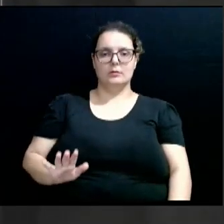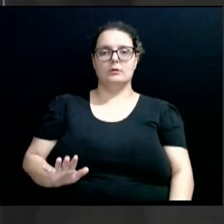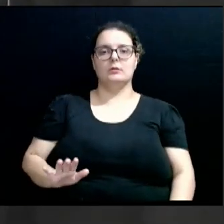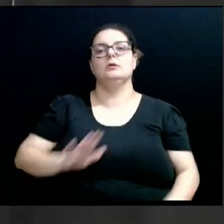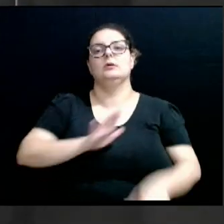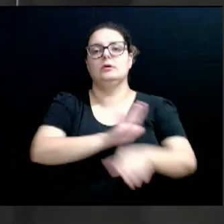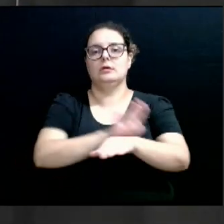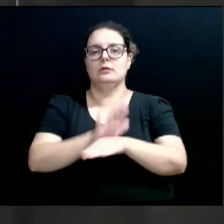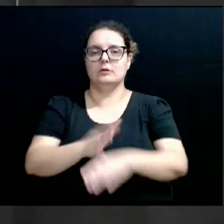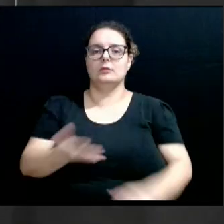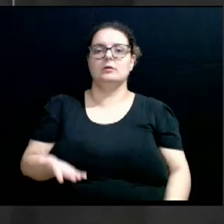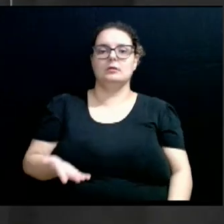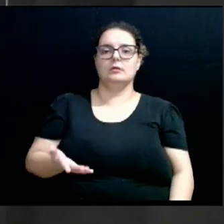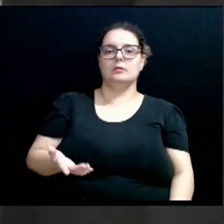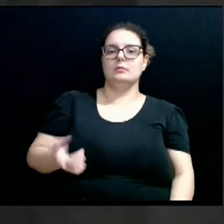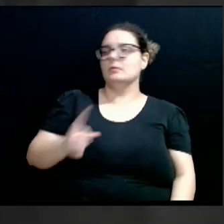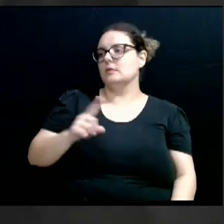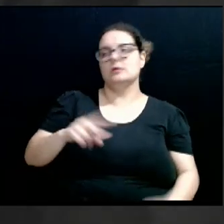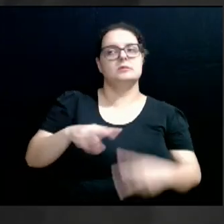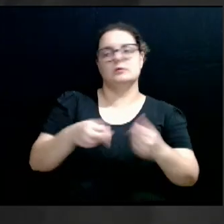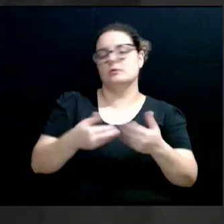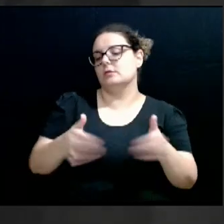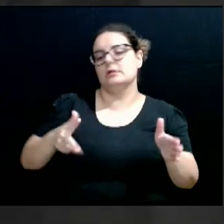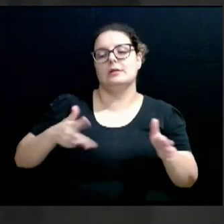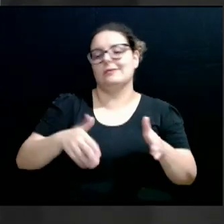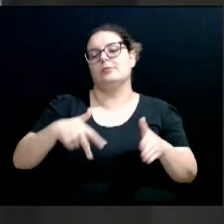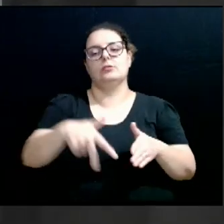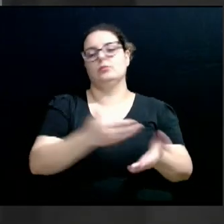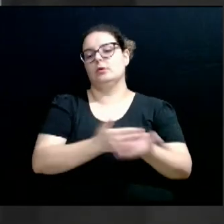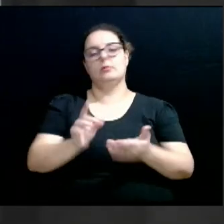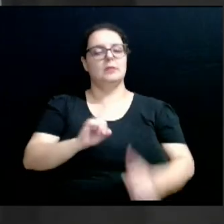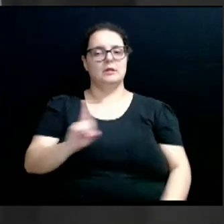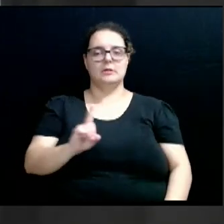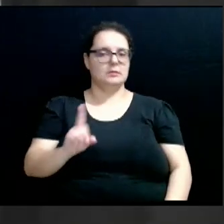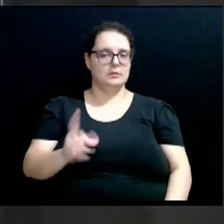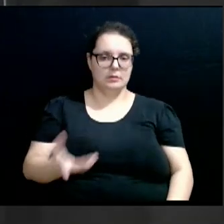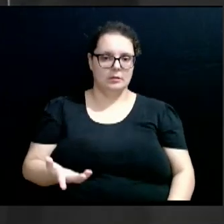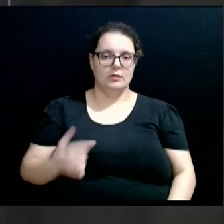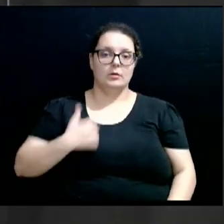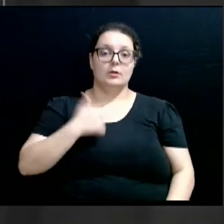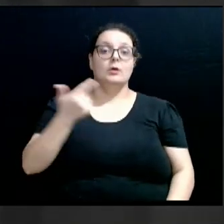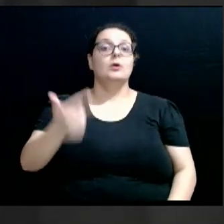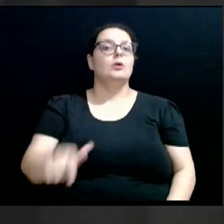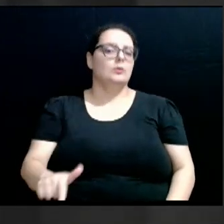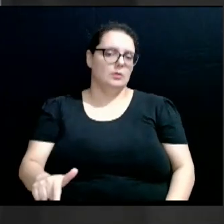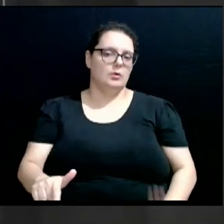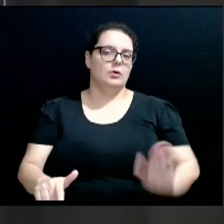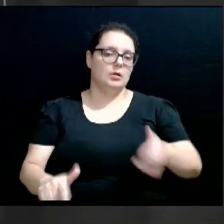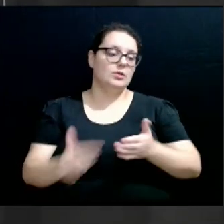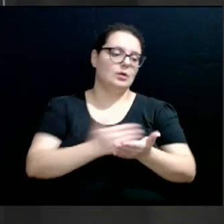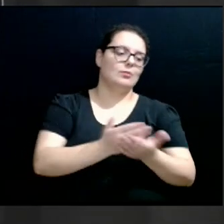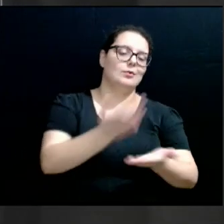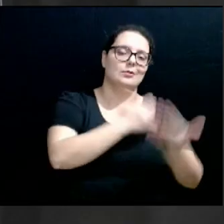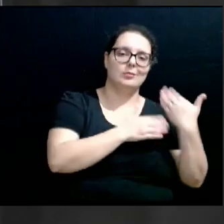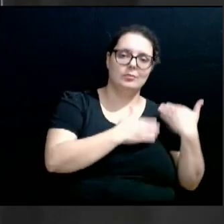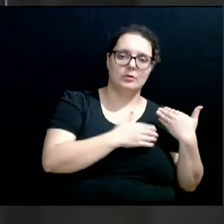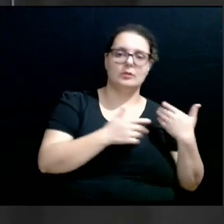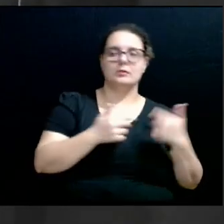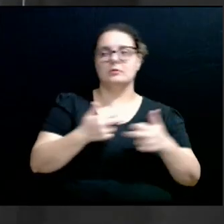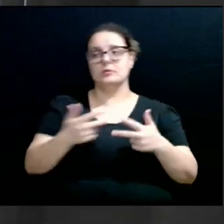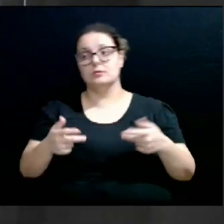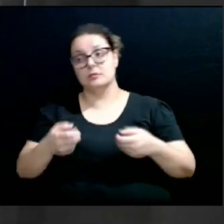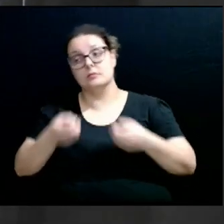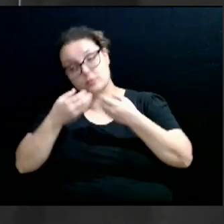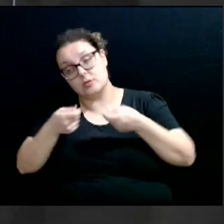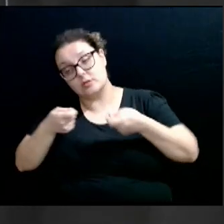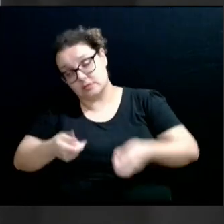inaugura. Então acho que ter essa memória, né, das coisas boas e também das coisas que não são tão boas, acho que nos constituem, né? Tava ouvindo a Danda